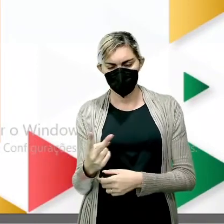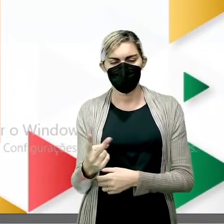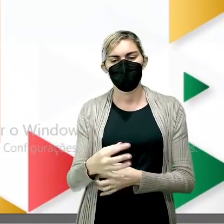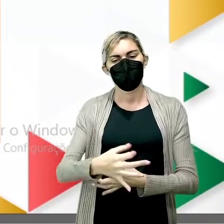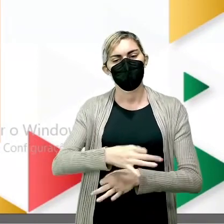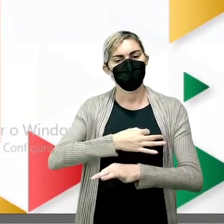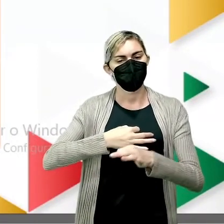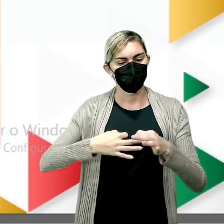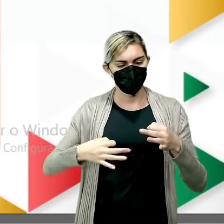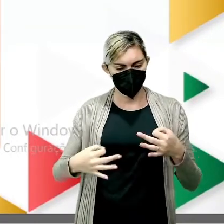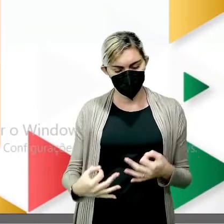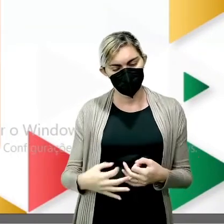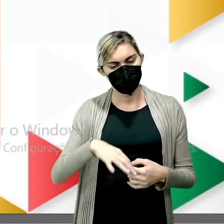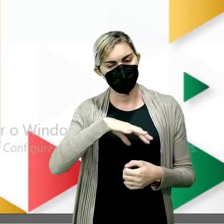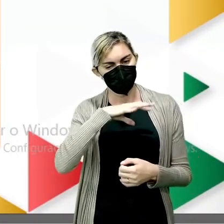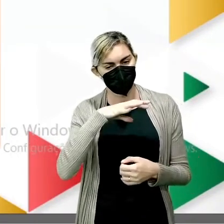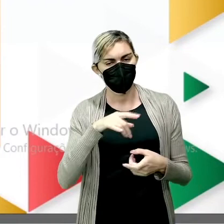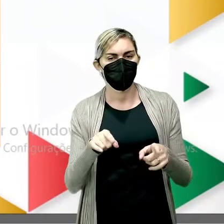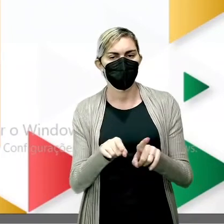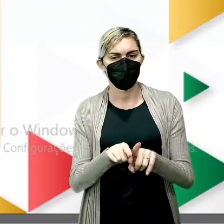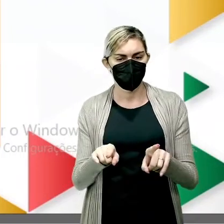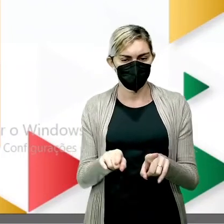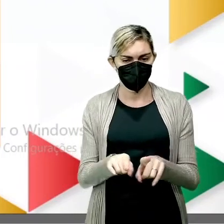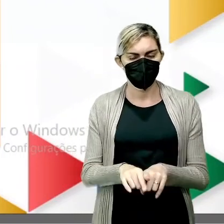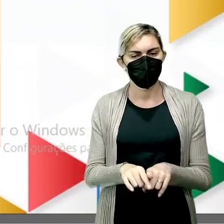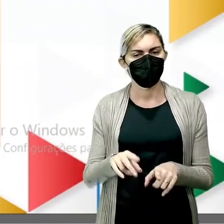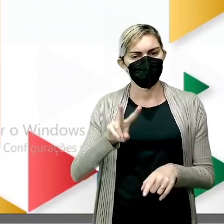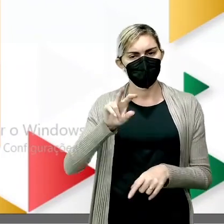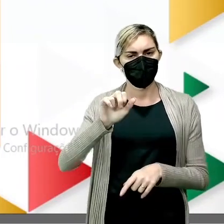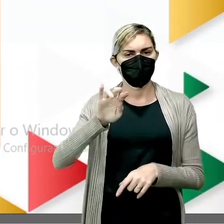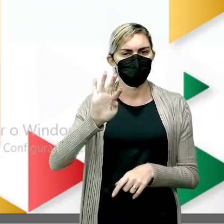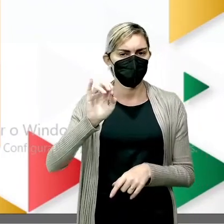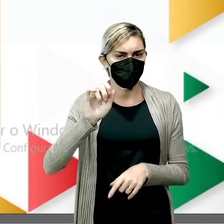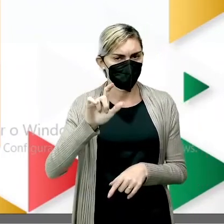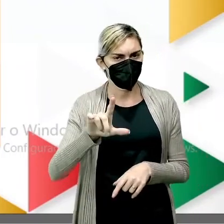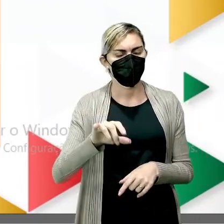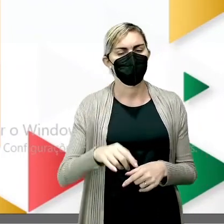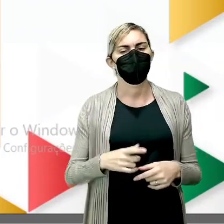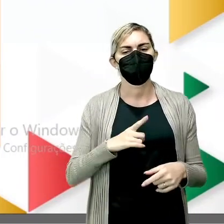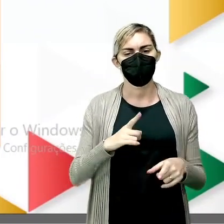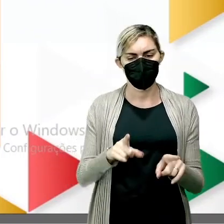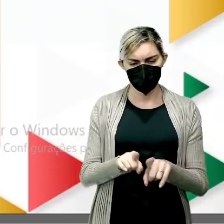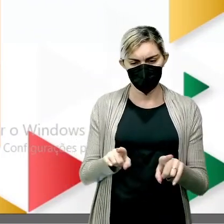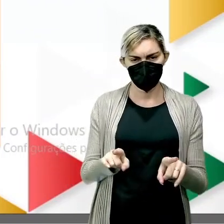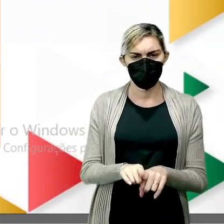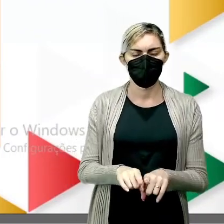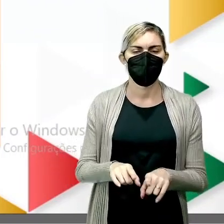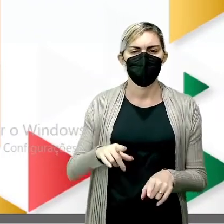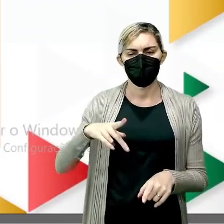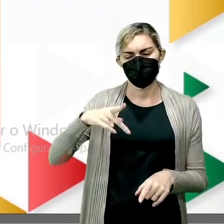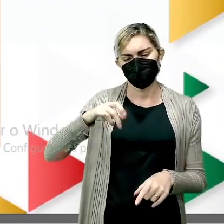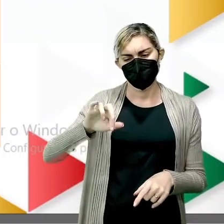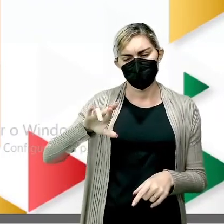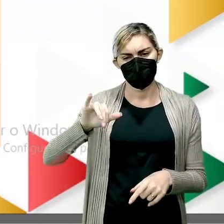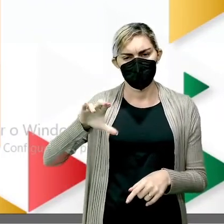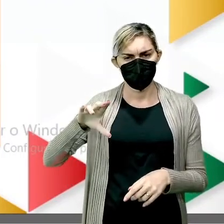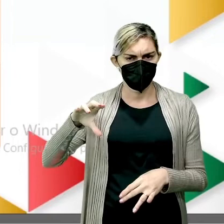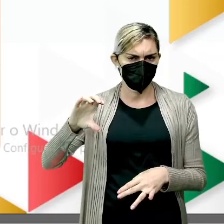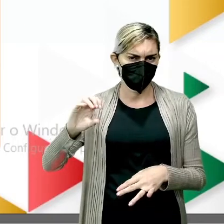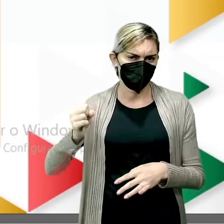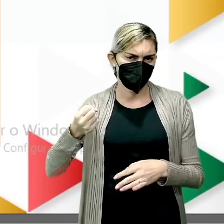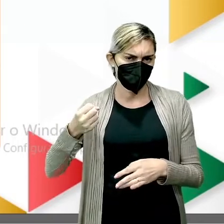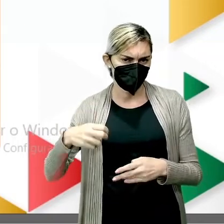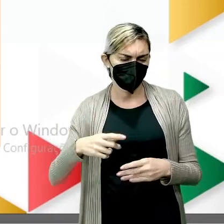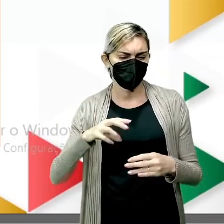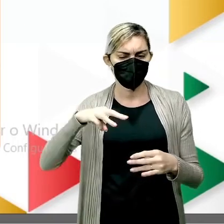nas animais e também nas vegetais. Já no caso dos peroxissomos, mitocôndrias, também vão